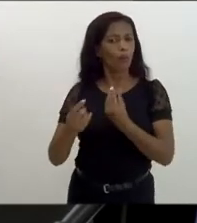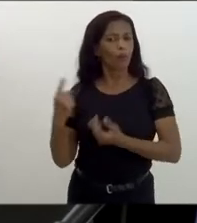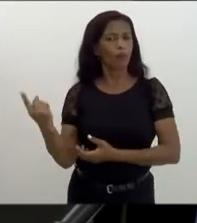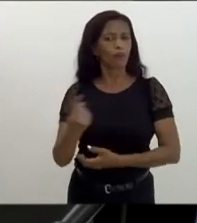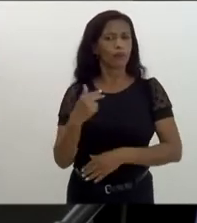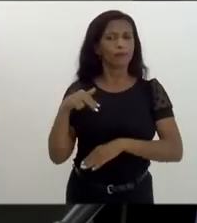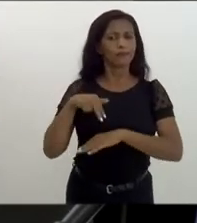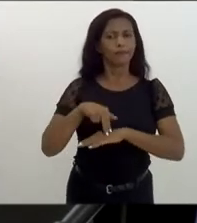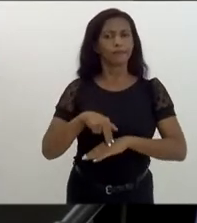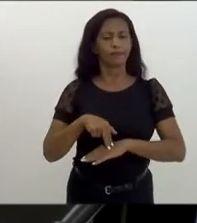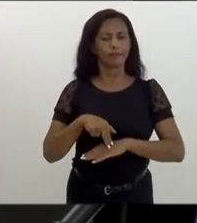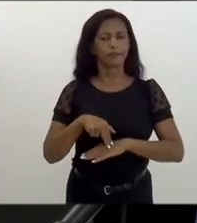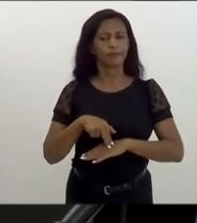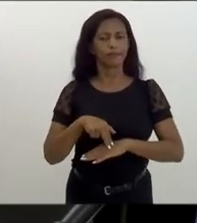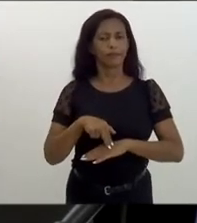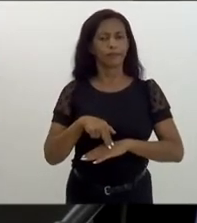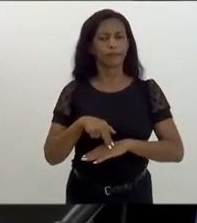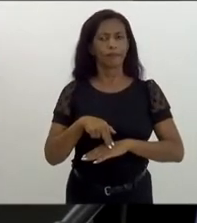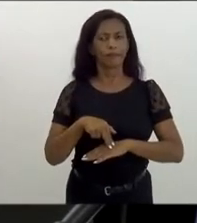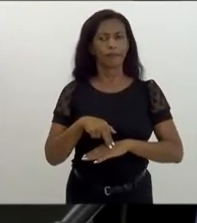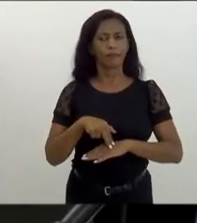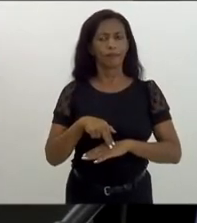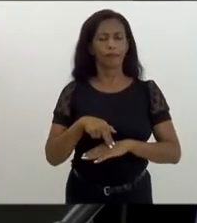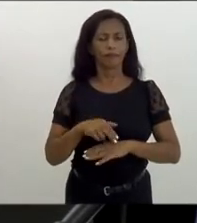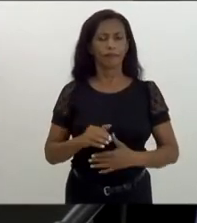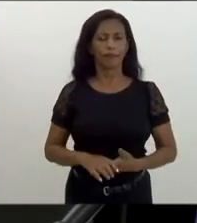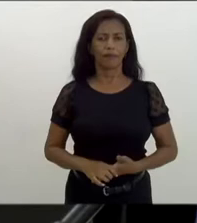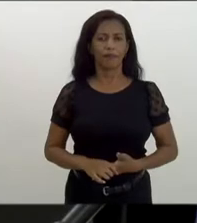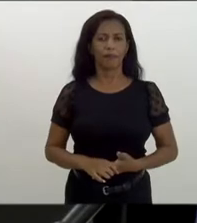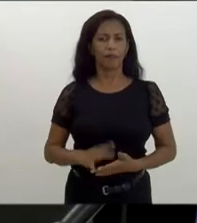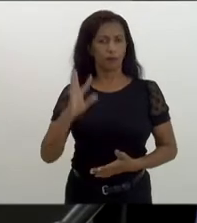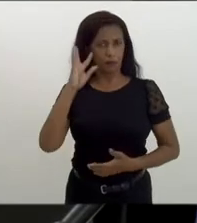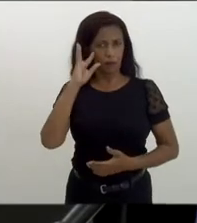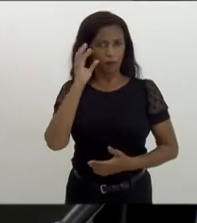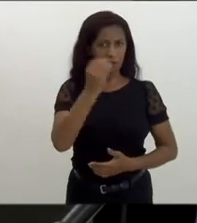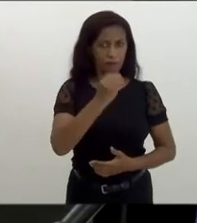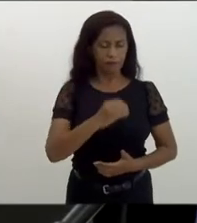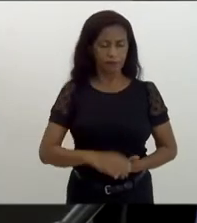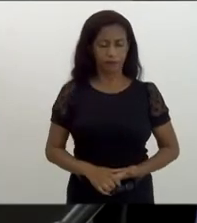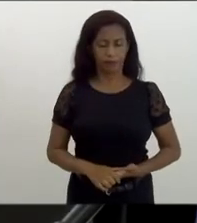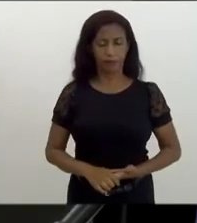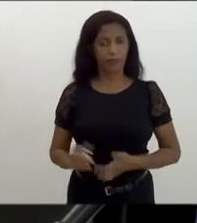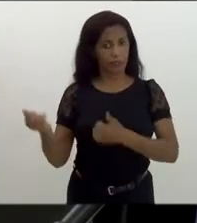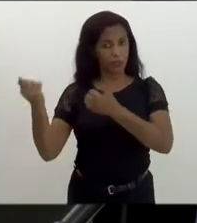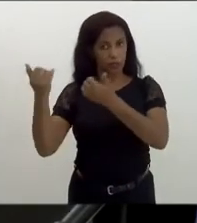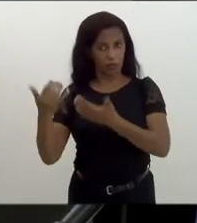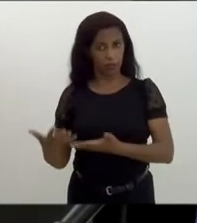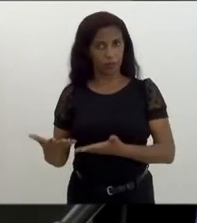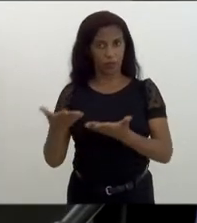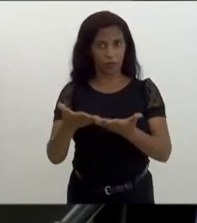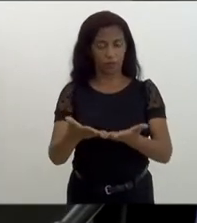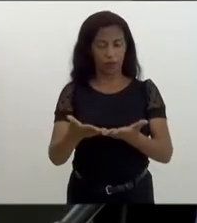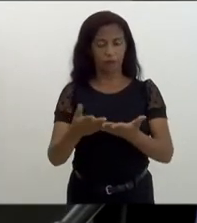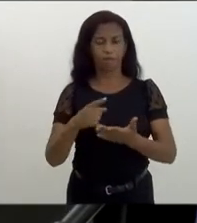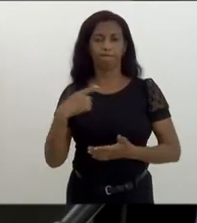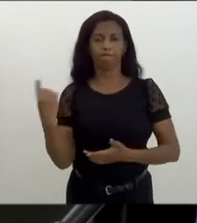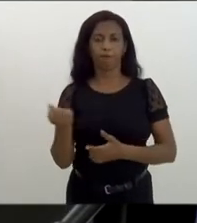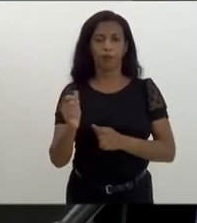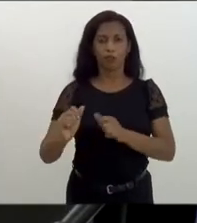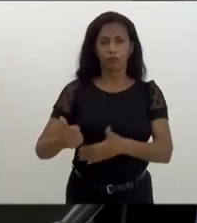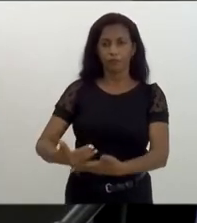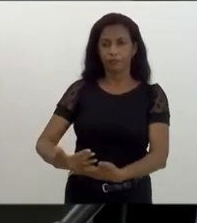nós estamos nos posicionando para para poder resolver o dito isso nós Montamos uma